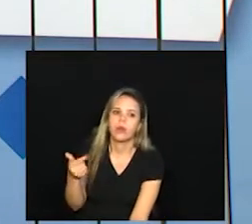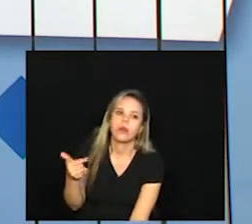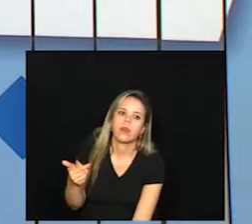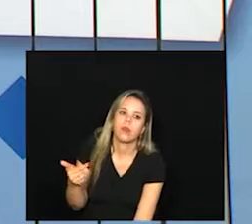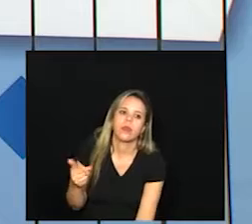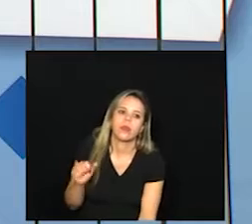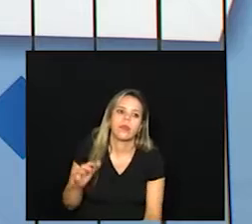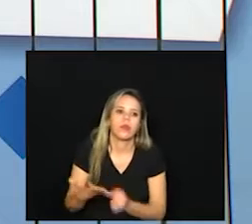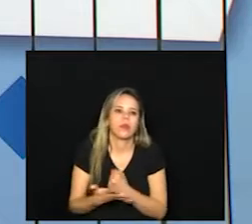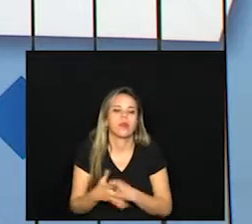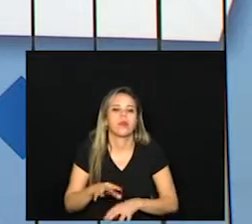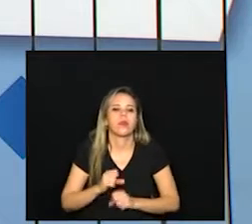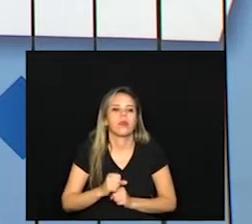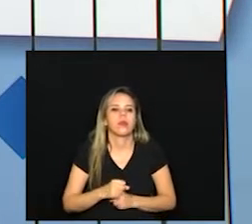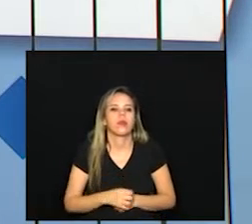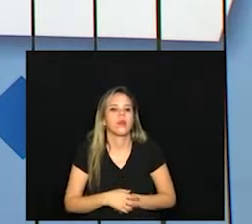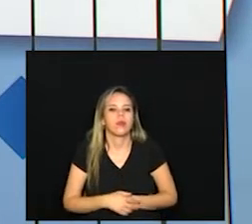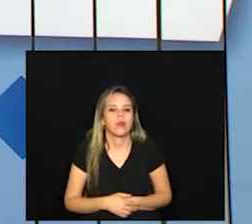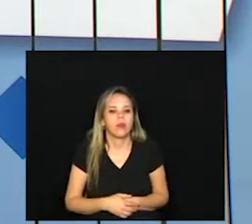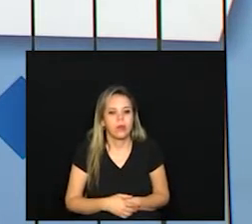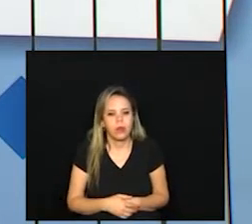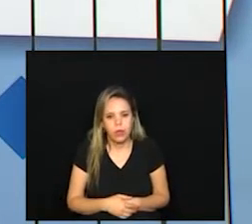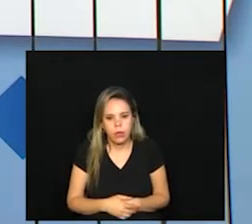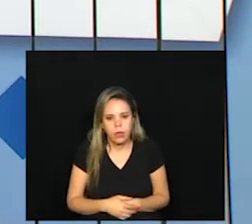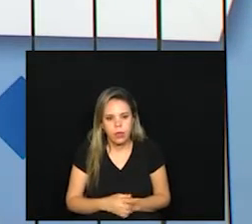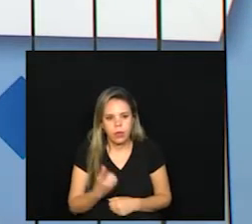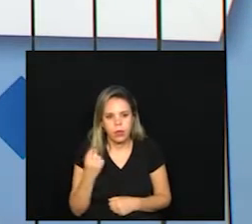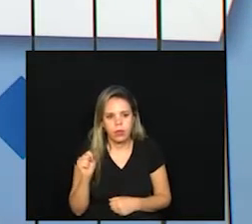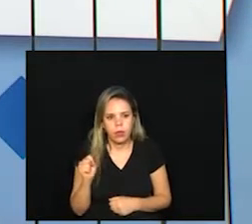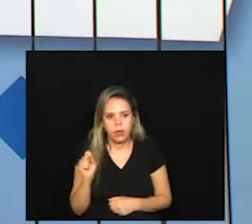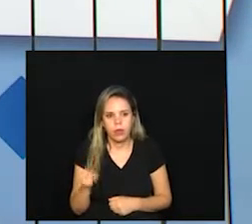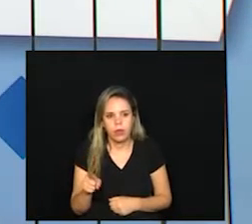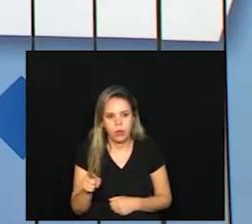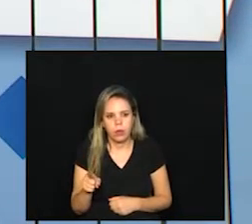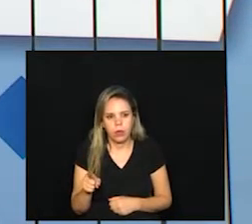19.707.662 casos da Covid-19. São